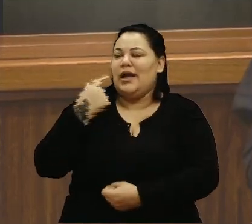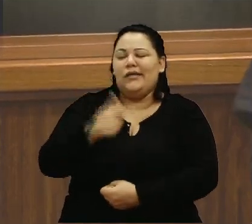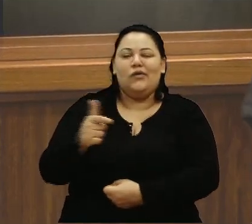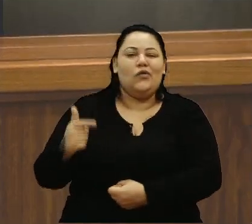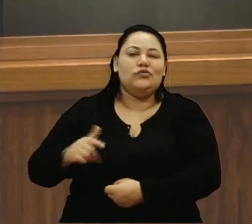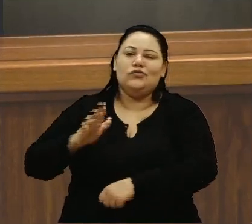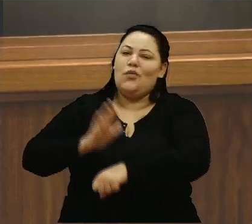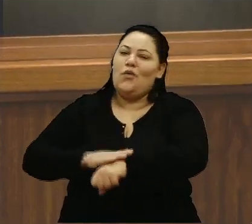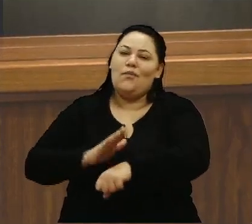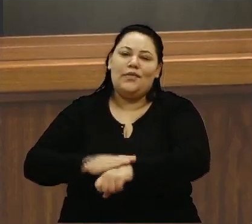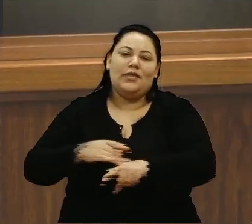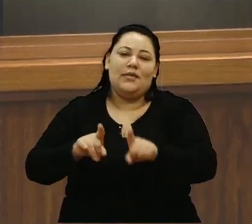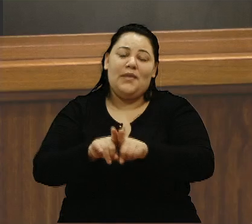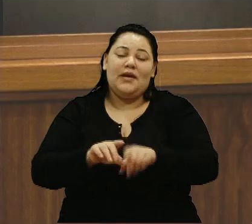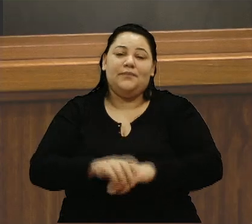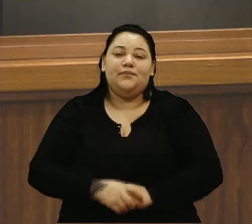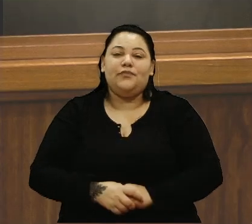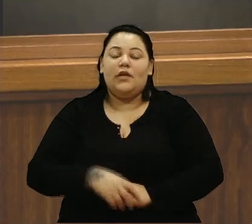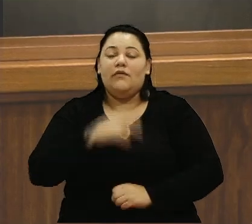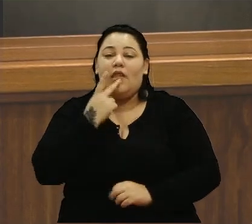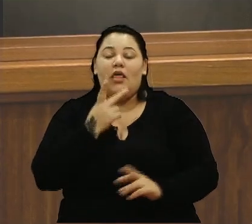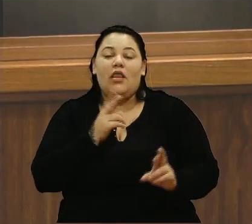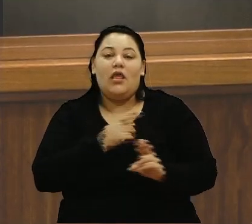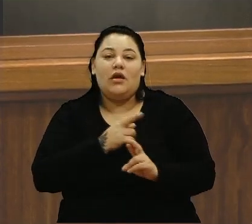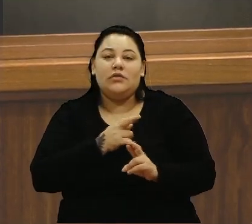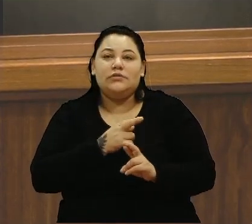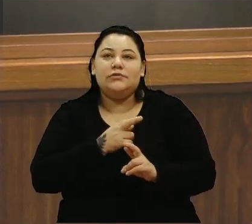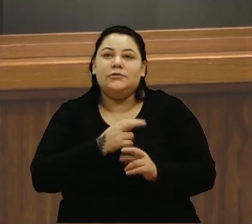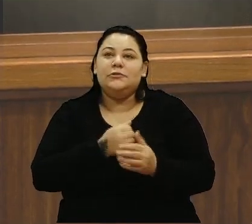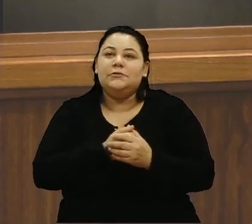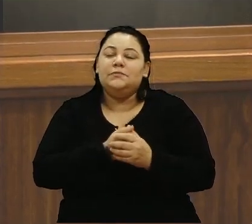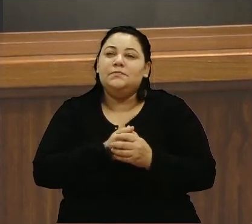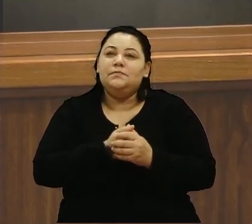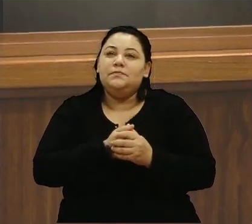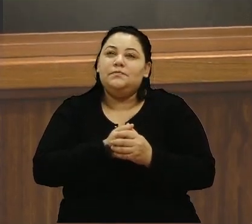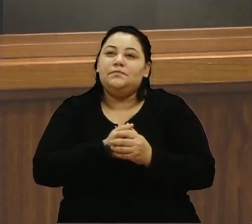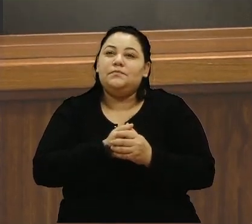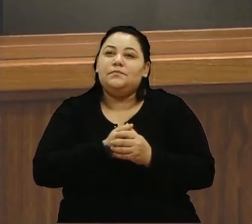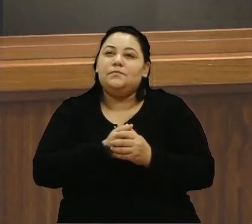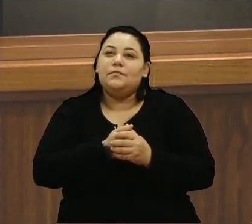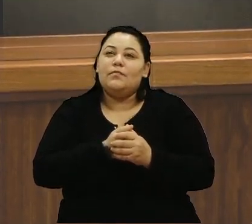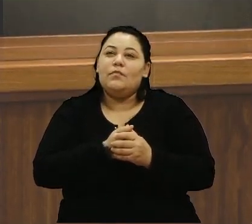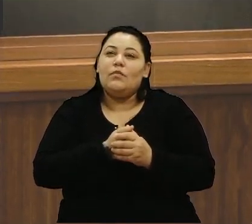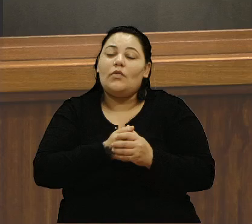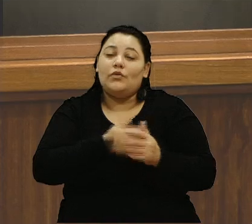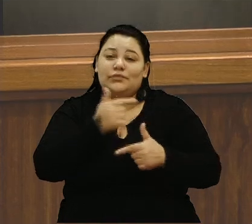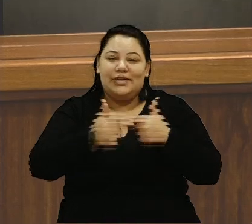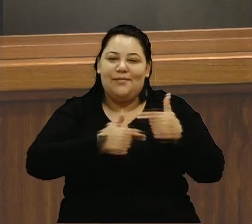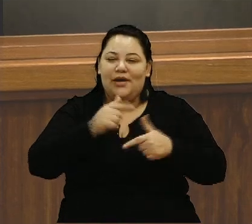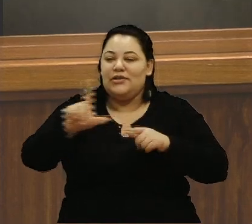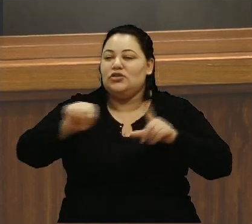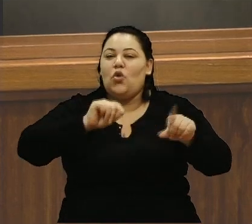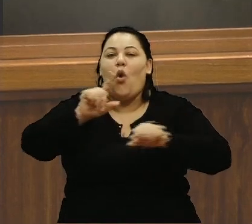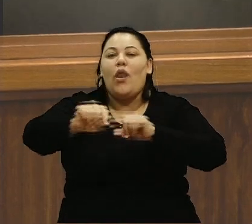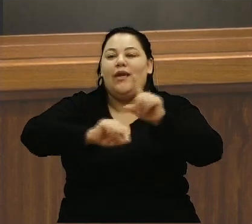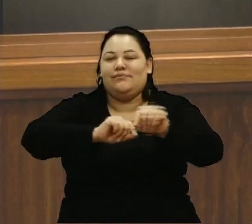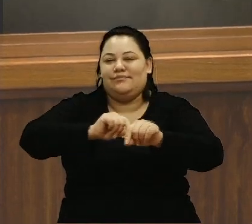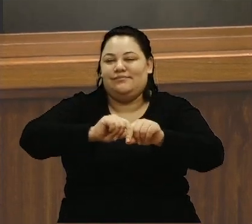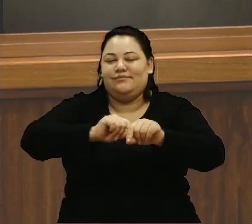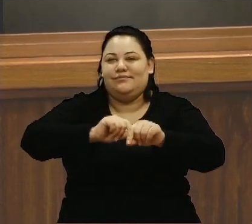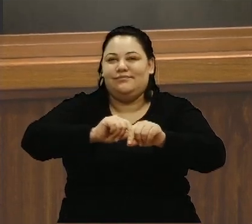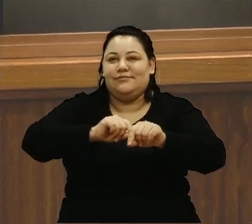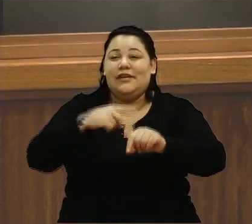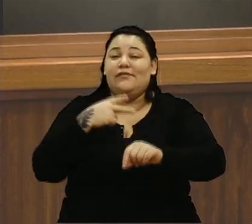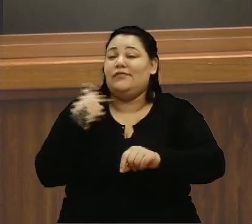momentos. A questão também de reposição. Os processos seletivos da CS, por exemplo, está